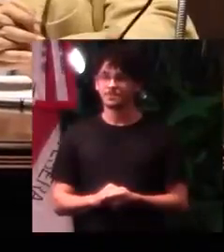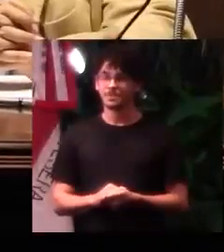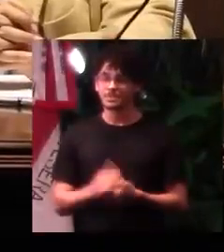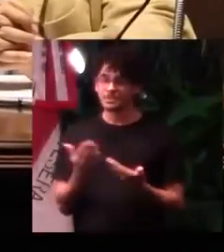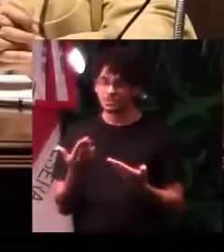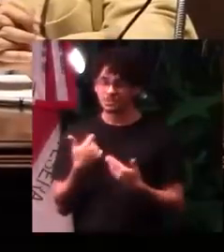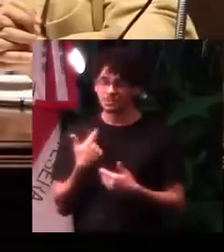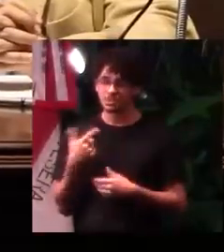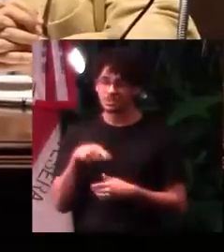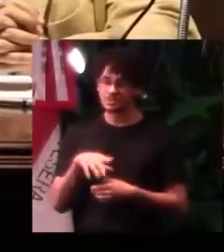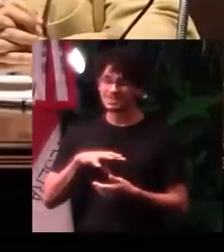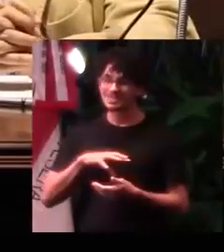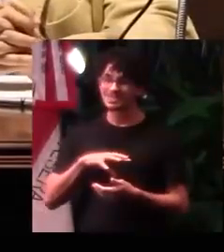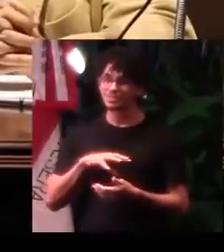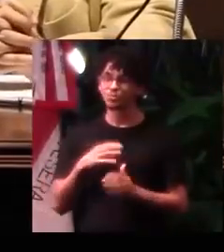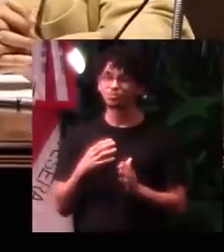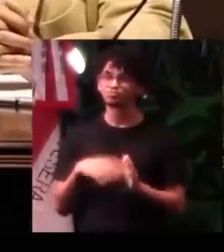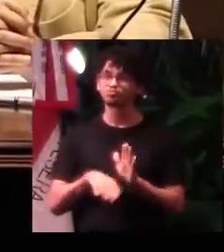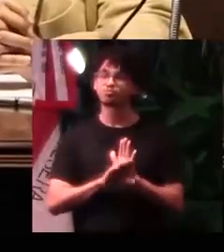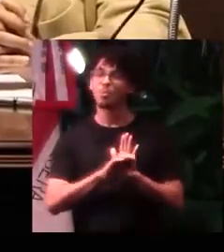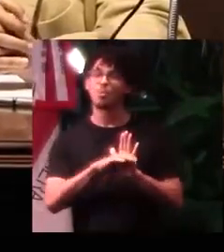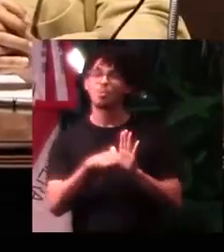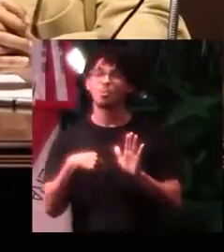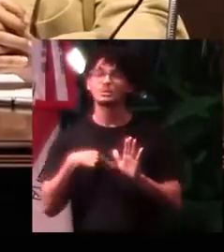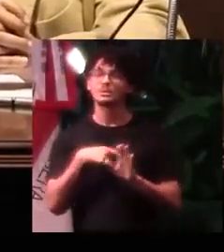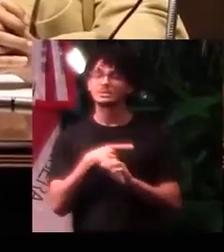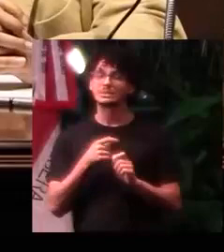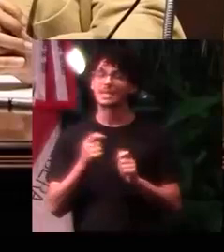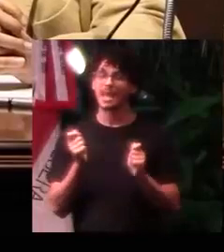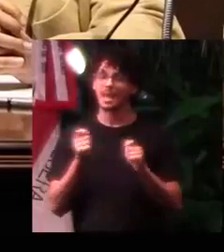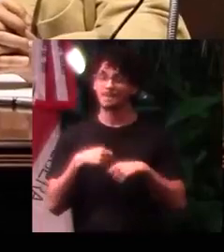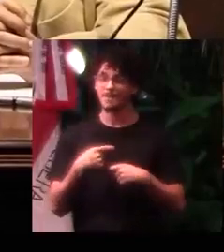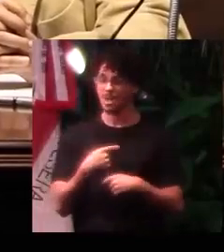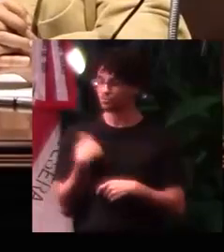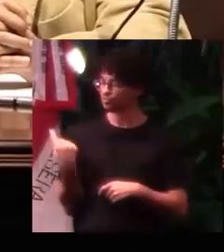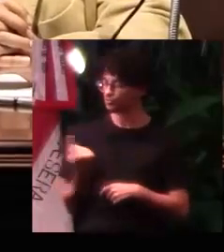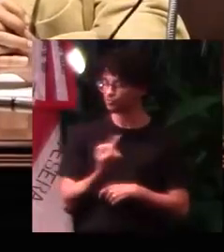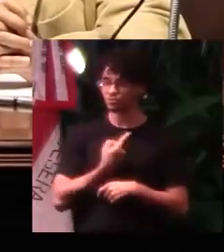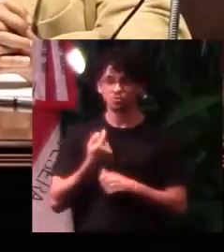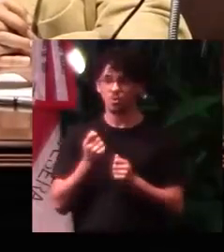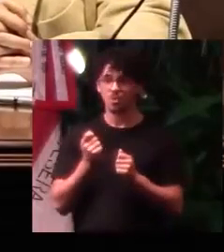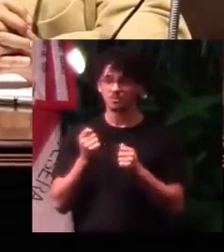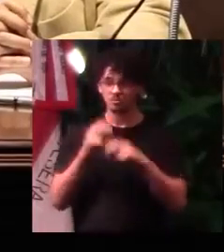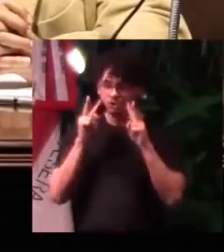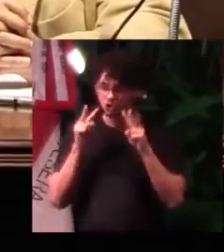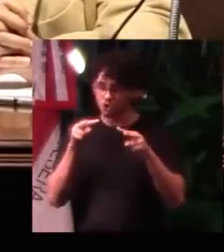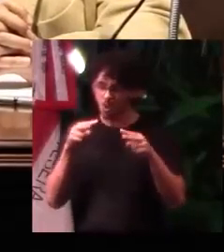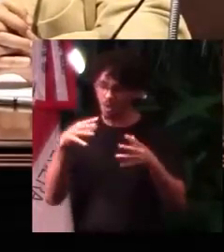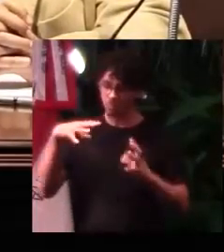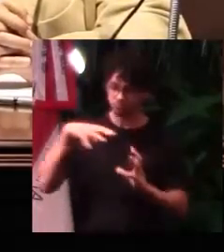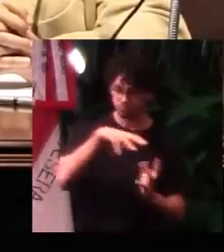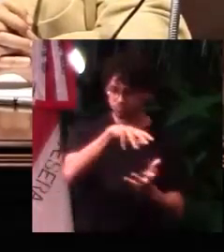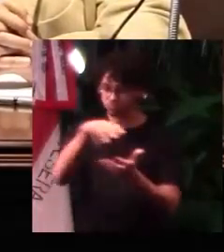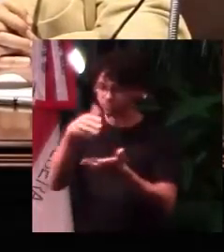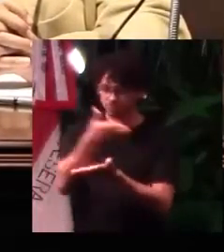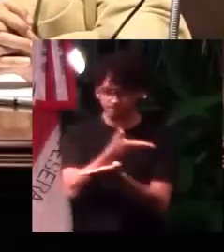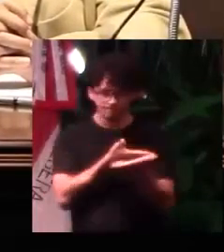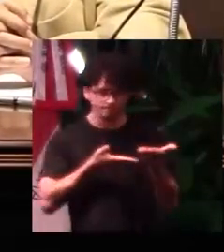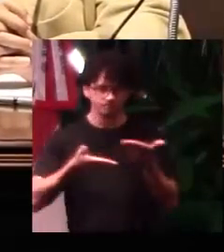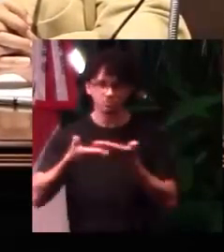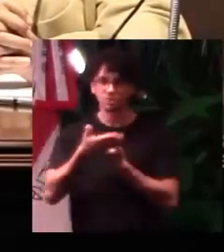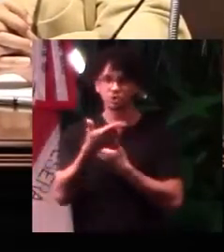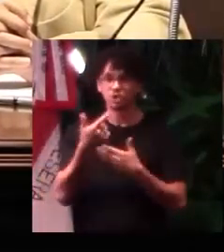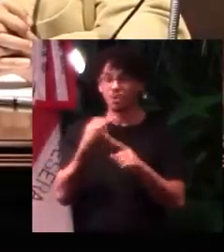No sentido de fazer com que a gente possa olhar o mundo com os olhos emprestados por